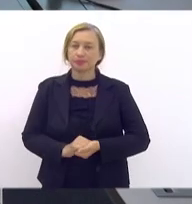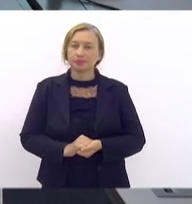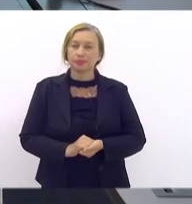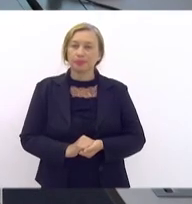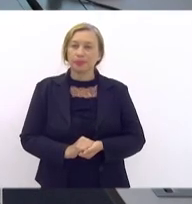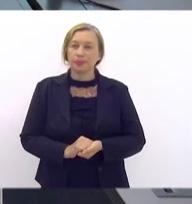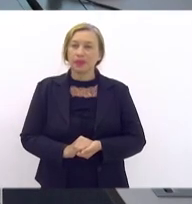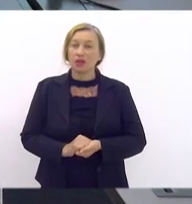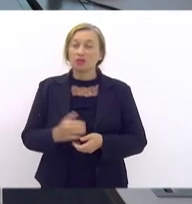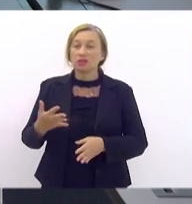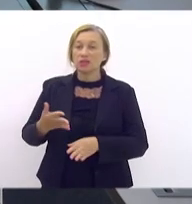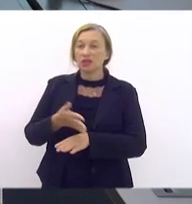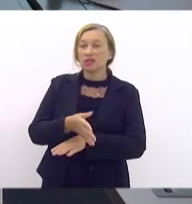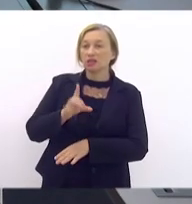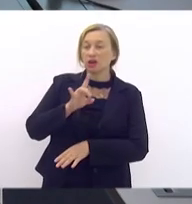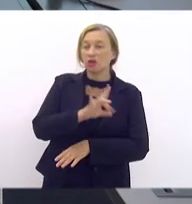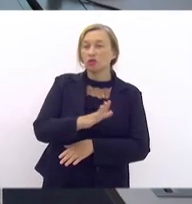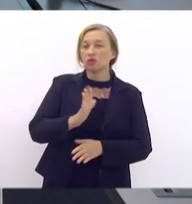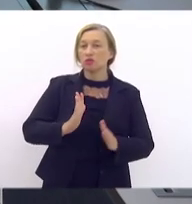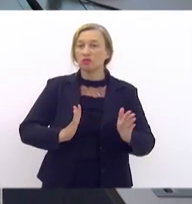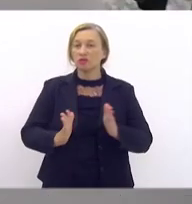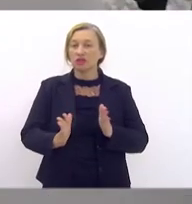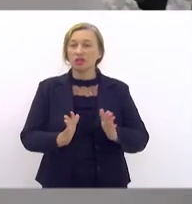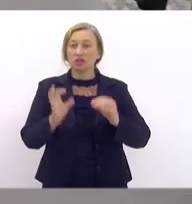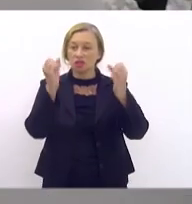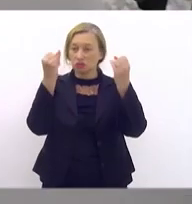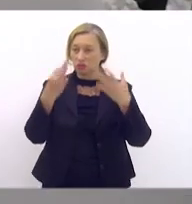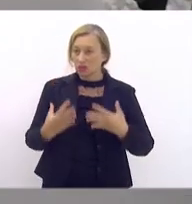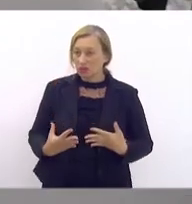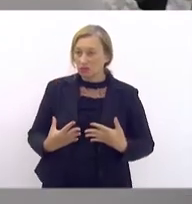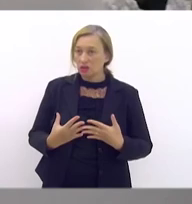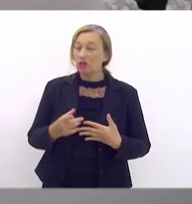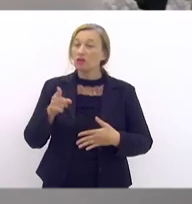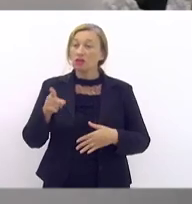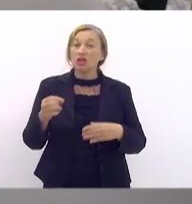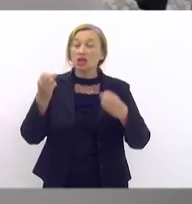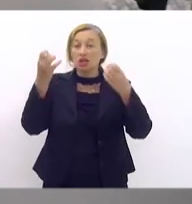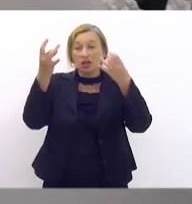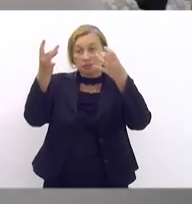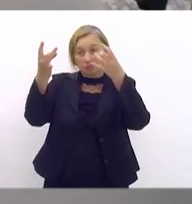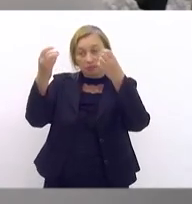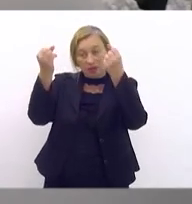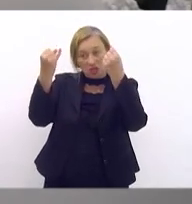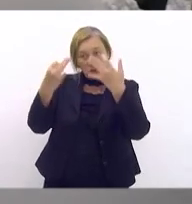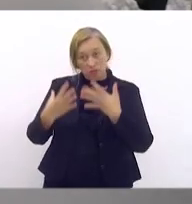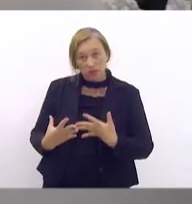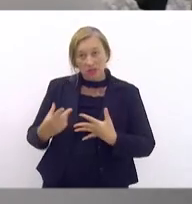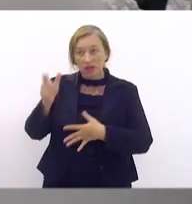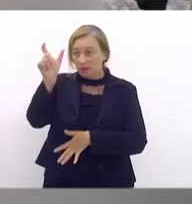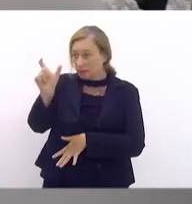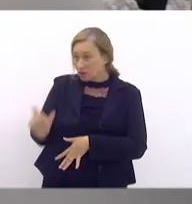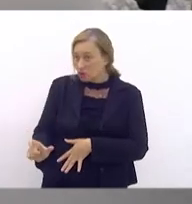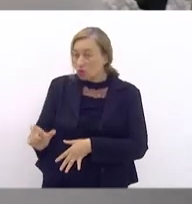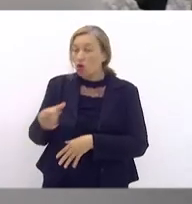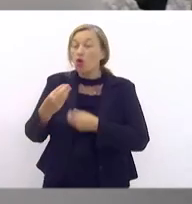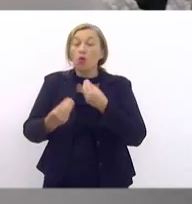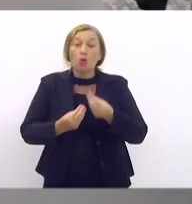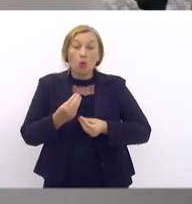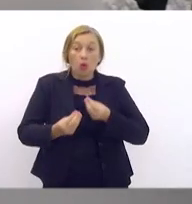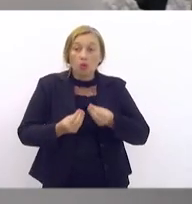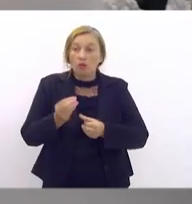aí você entra na última fase que é daí explicação onde você explica para aquela pessoa como você vai